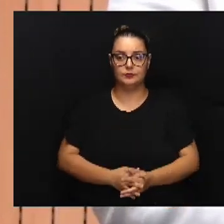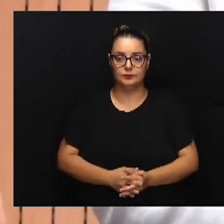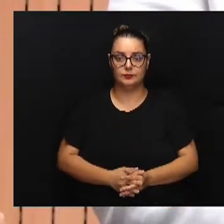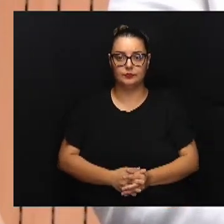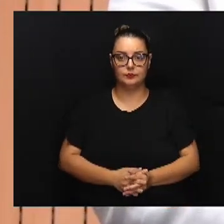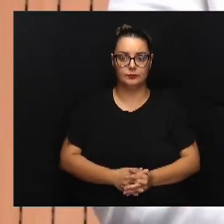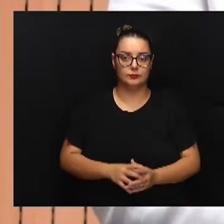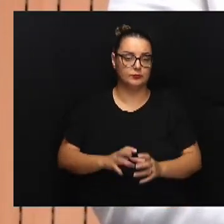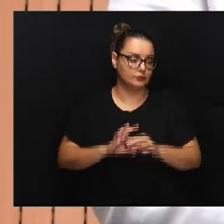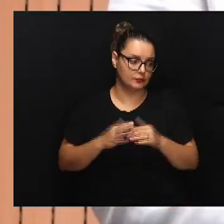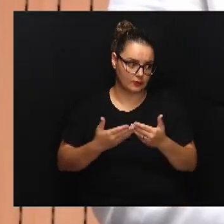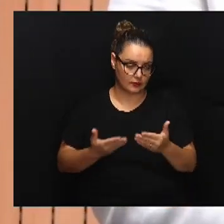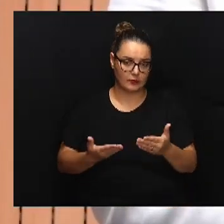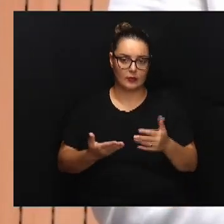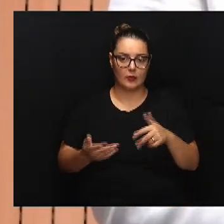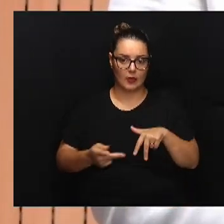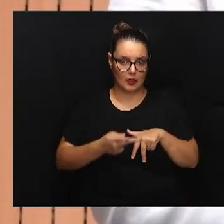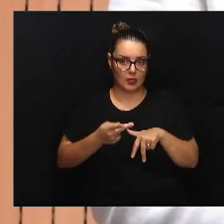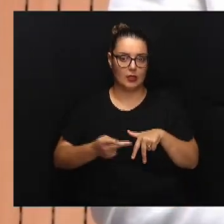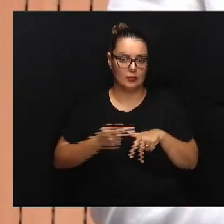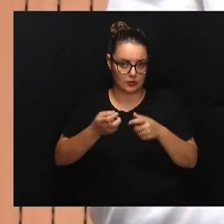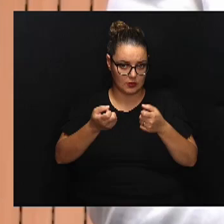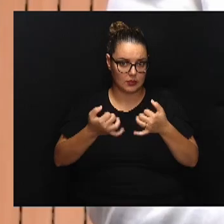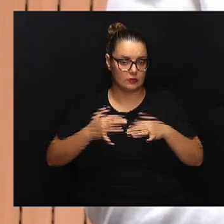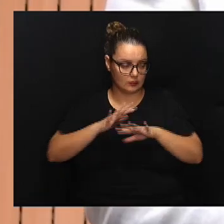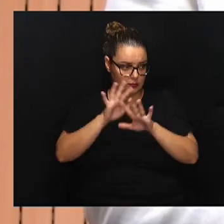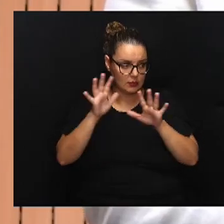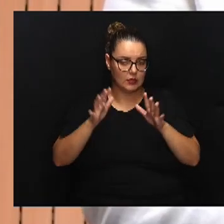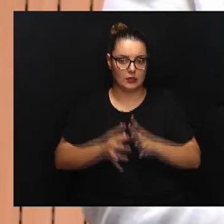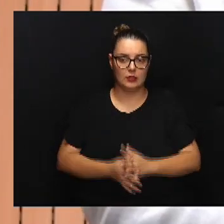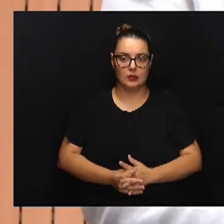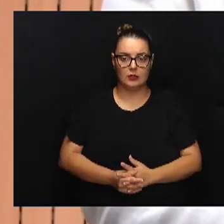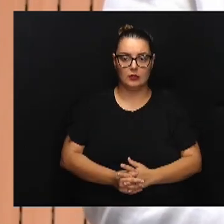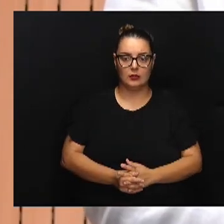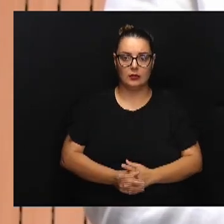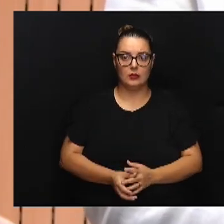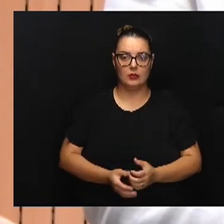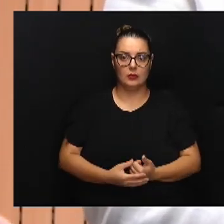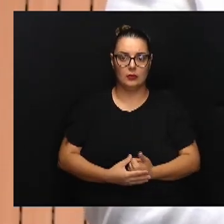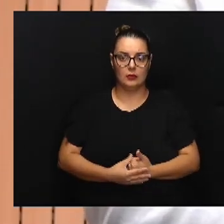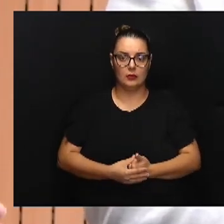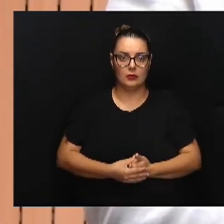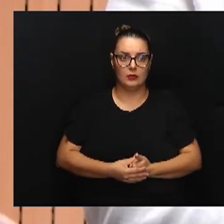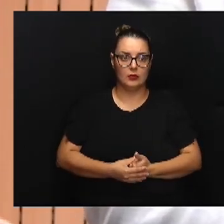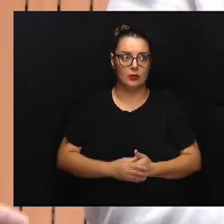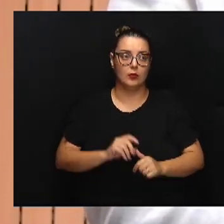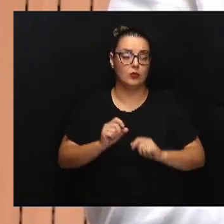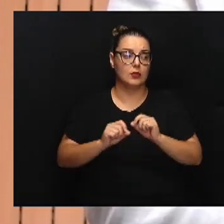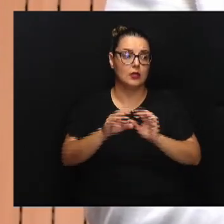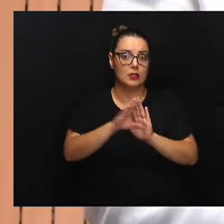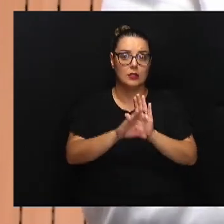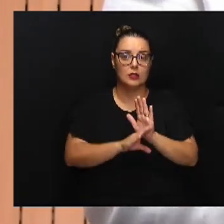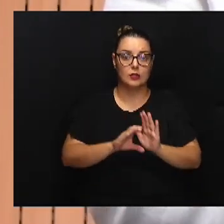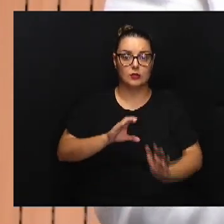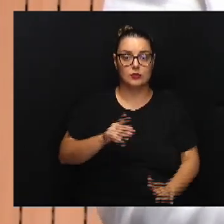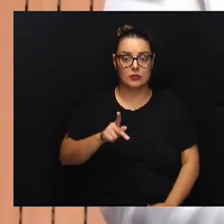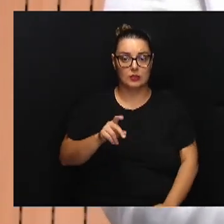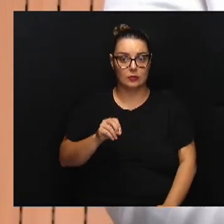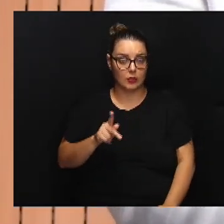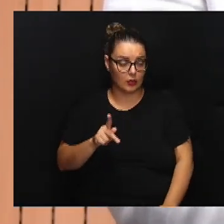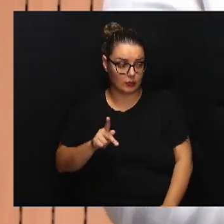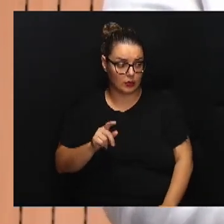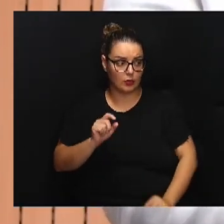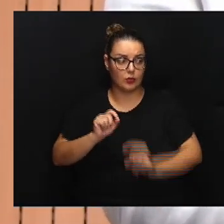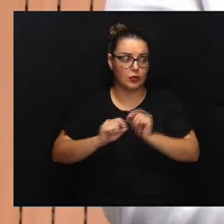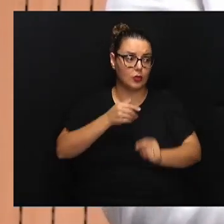e fique à vontade aí para poder esclarecer para a gente o que é esse programa do CEPOP, né? O que o governo